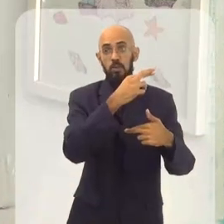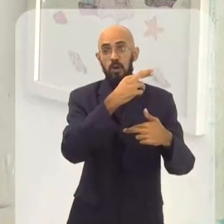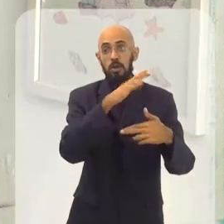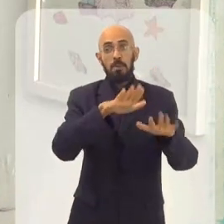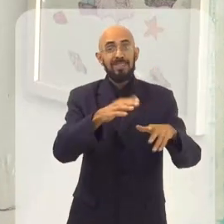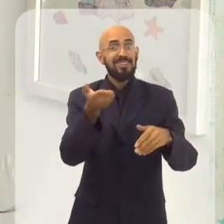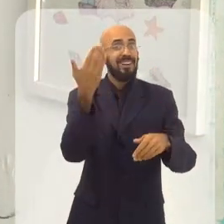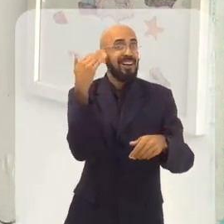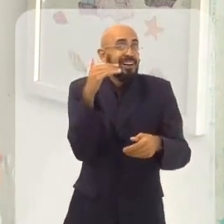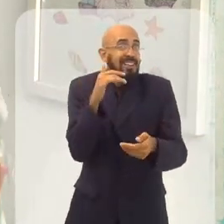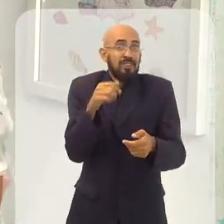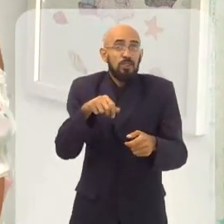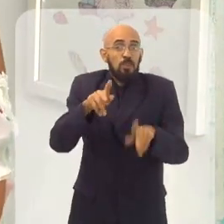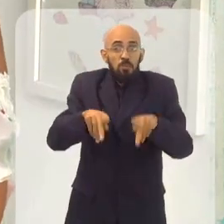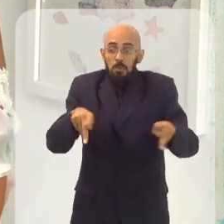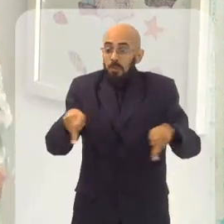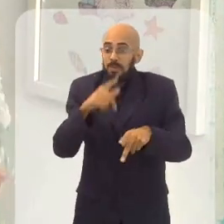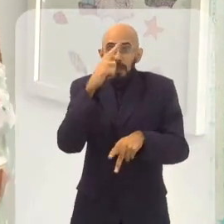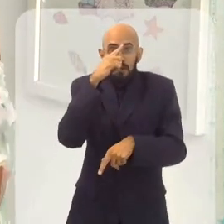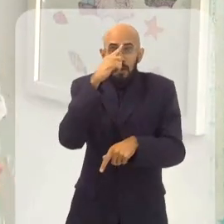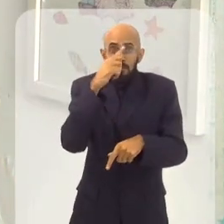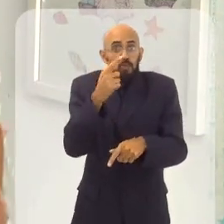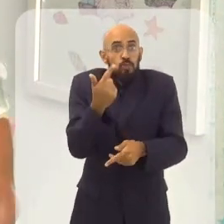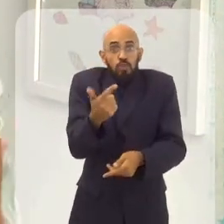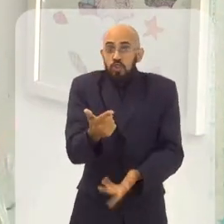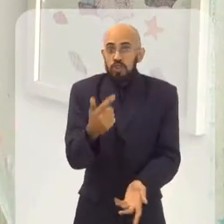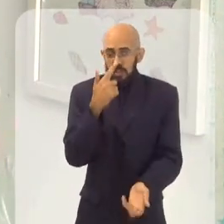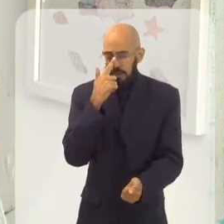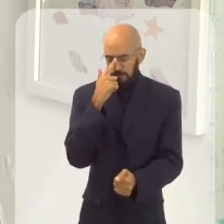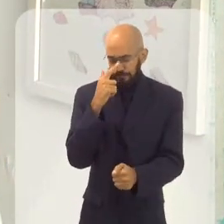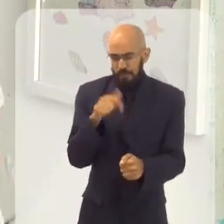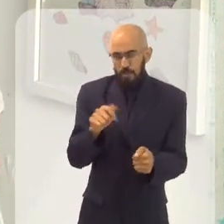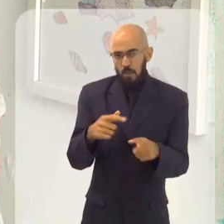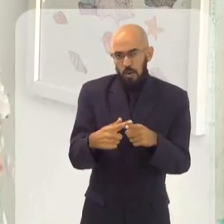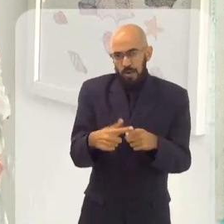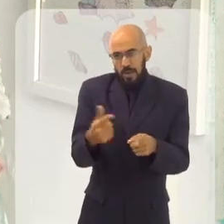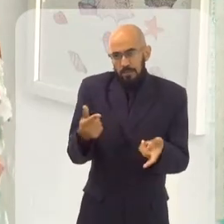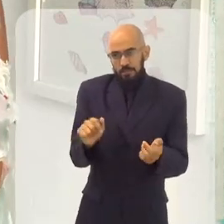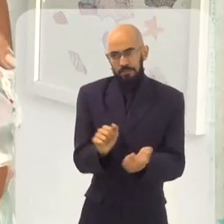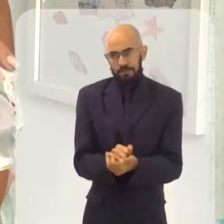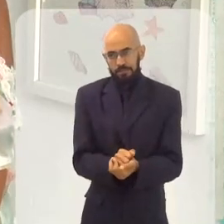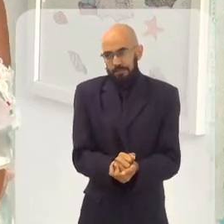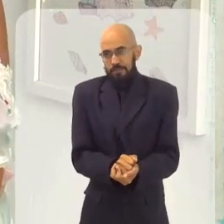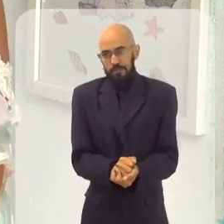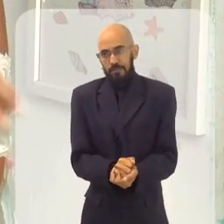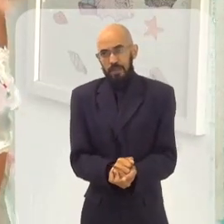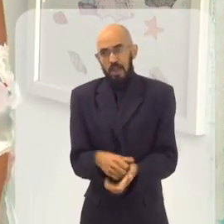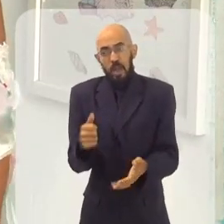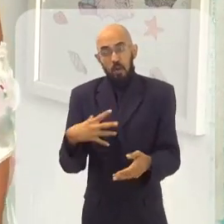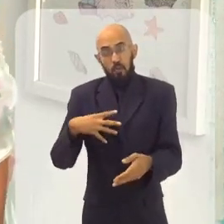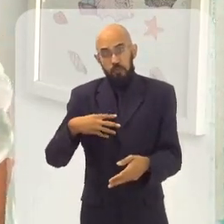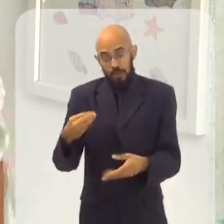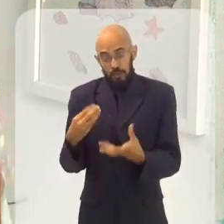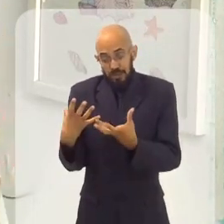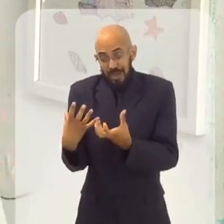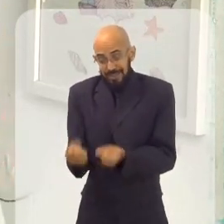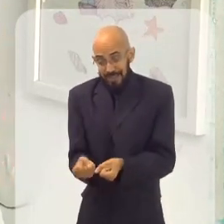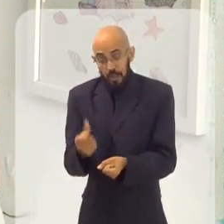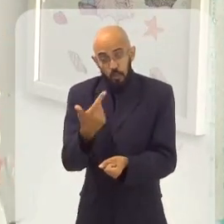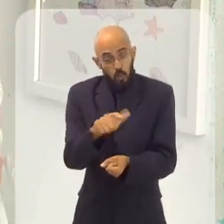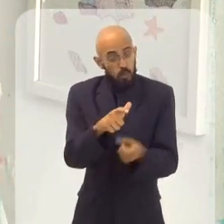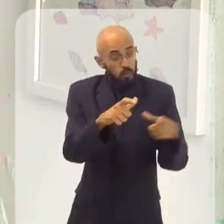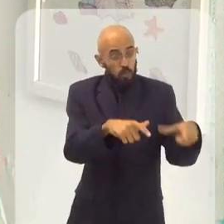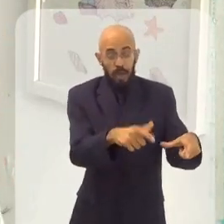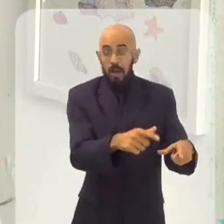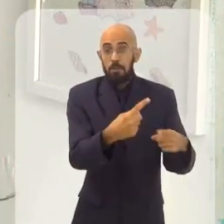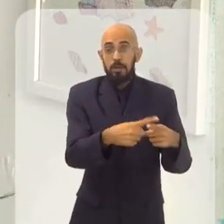acampamento não tinha CEP. Então, a gente conquista, por exemplo, o nômade, o filho poder sair dessa escola e ser aceito na outra escola,